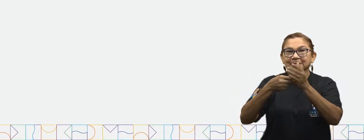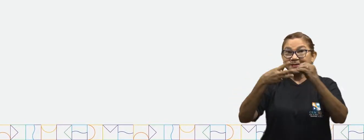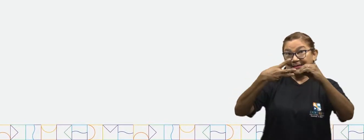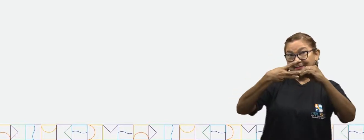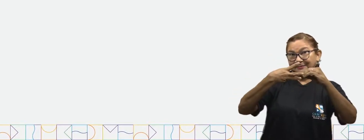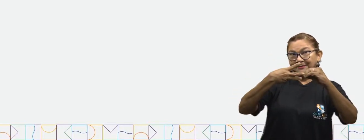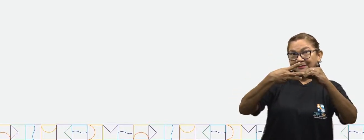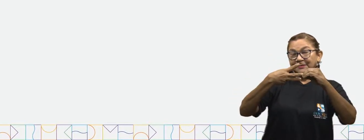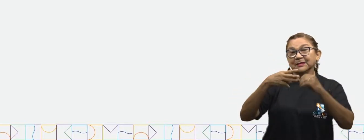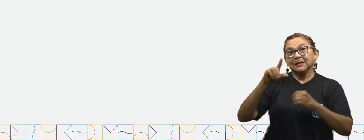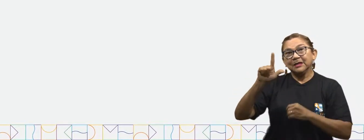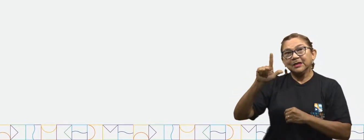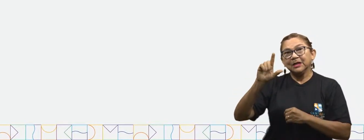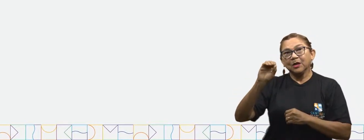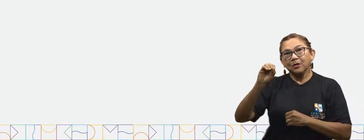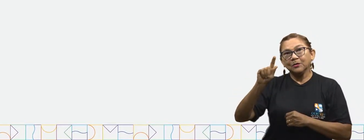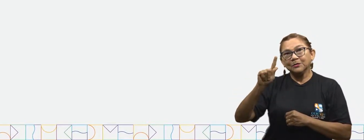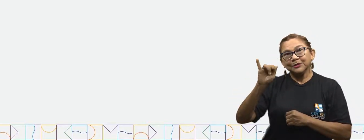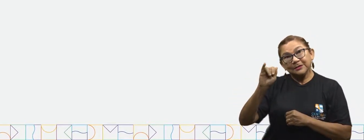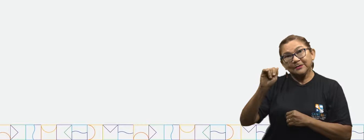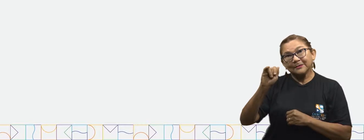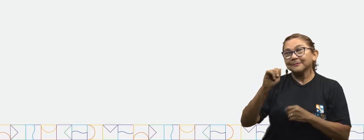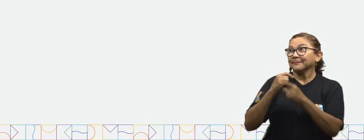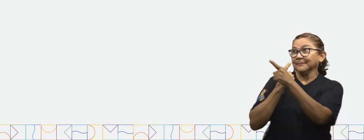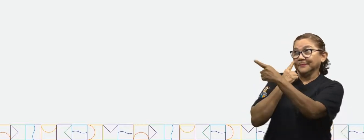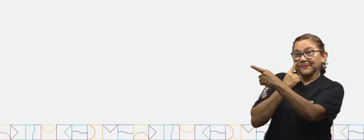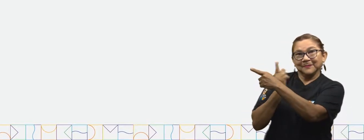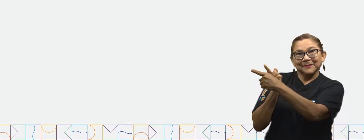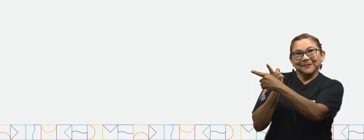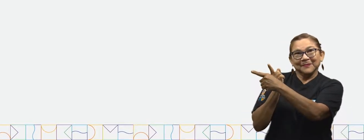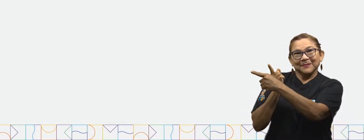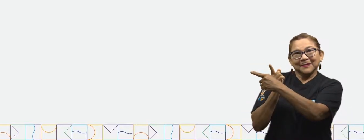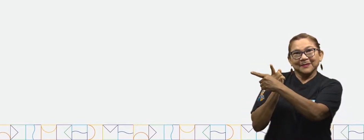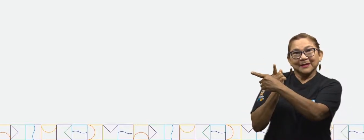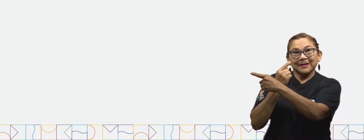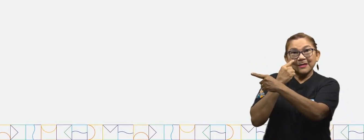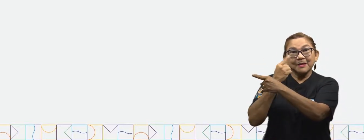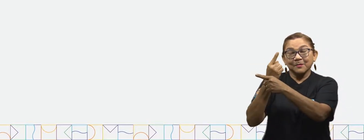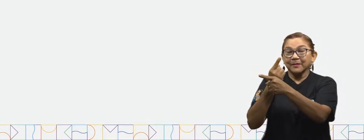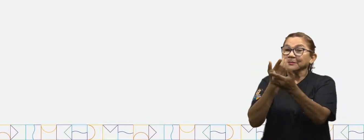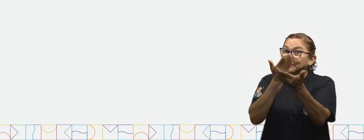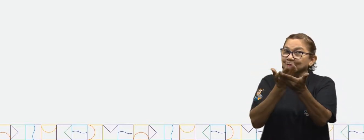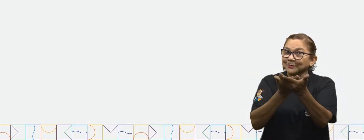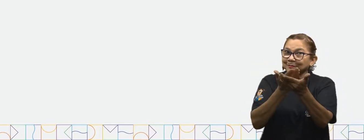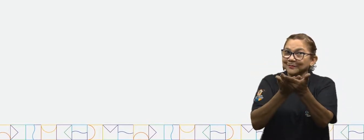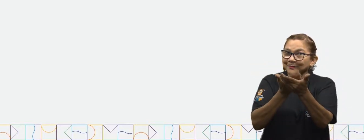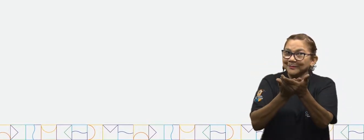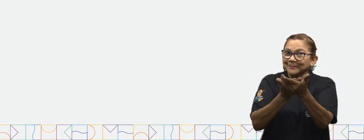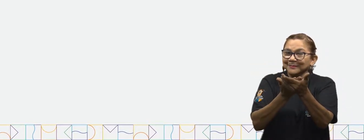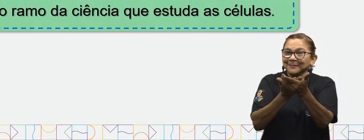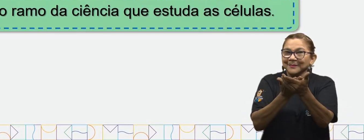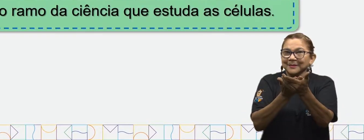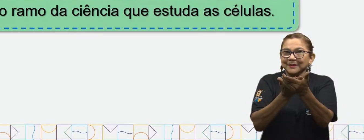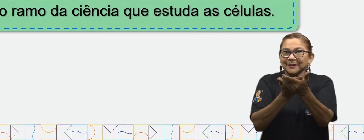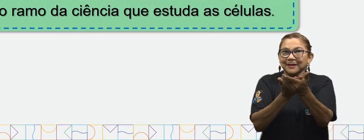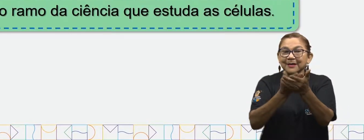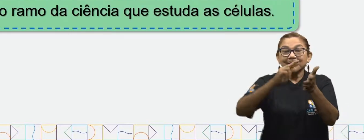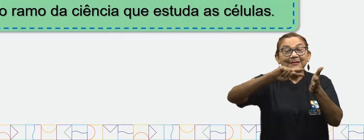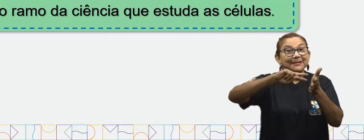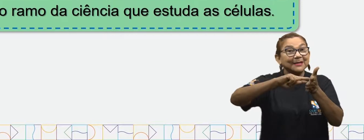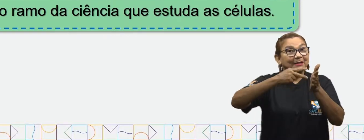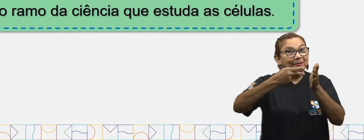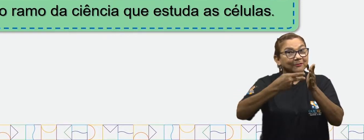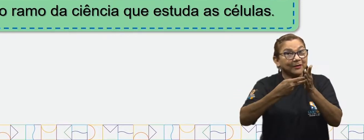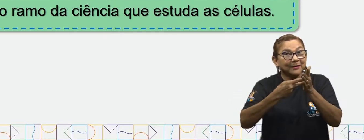logos, que significa estudo, originando logia. Assim, citologia significa